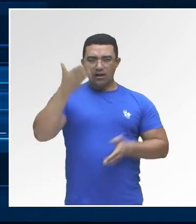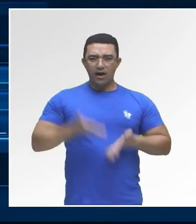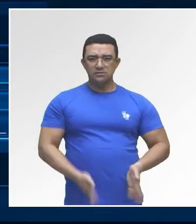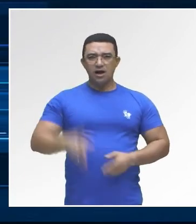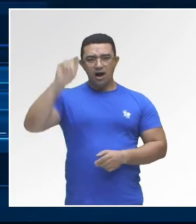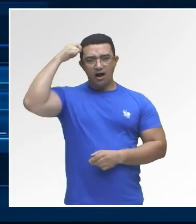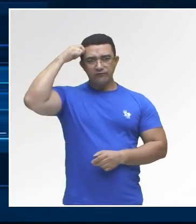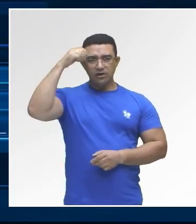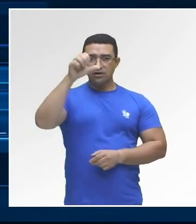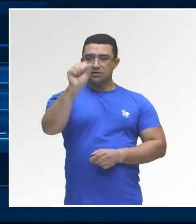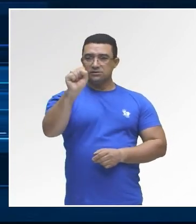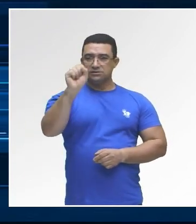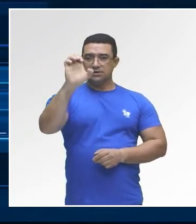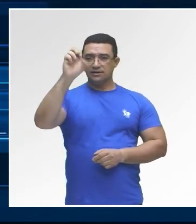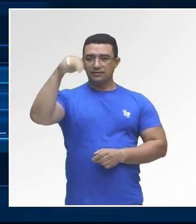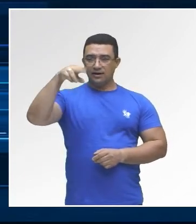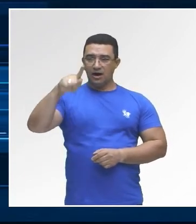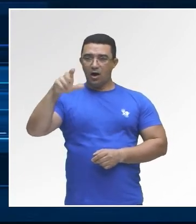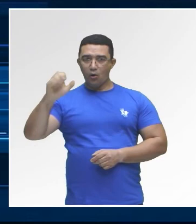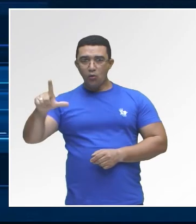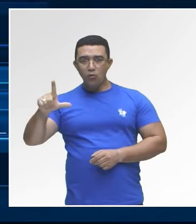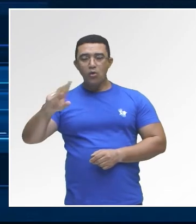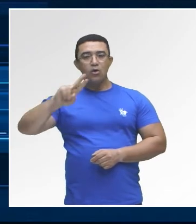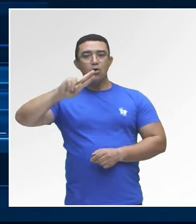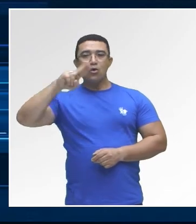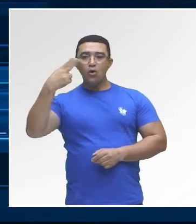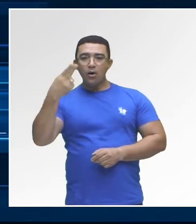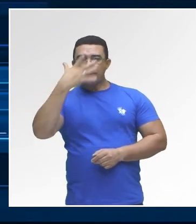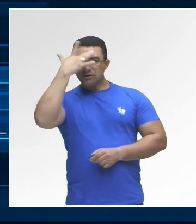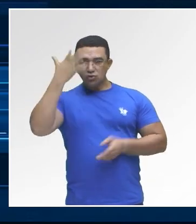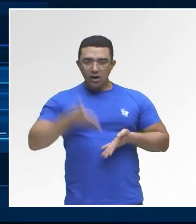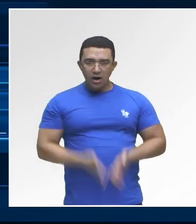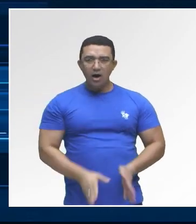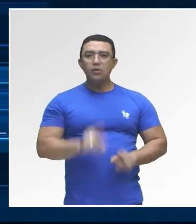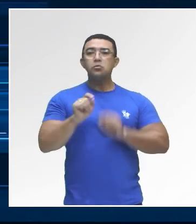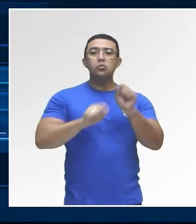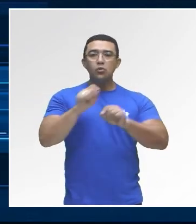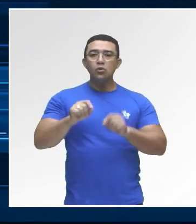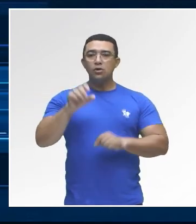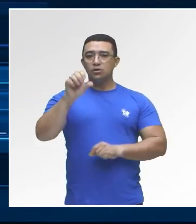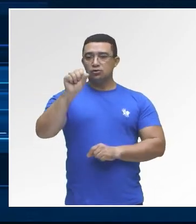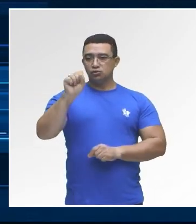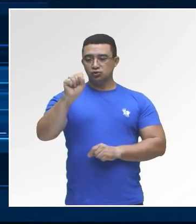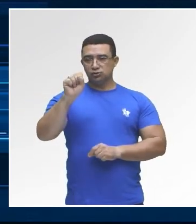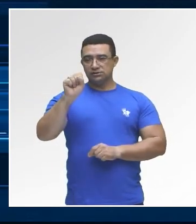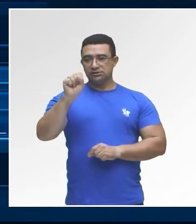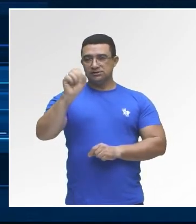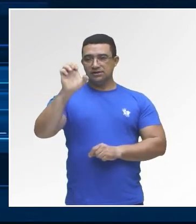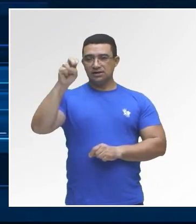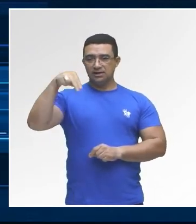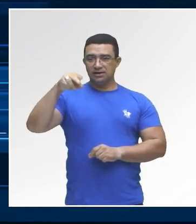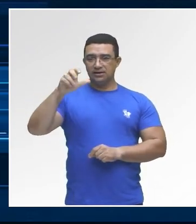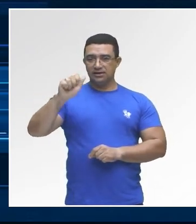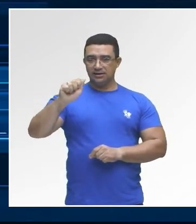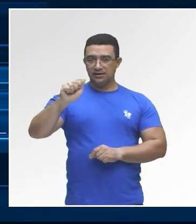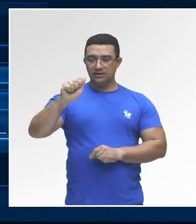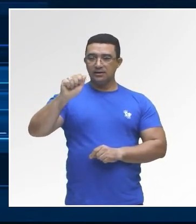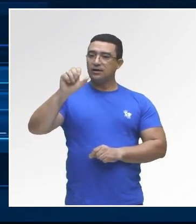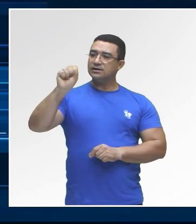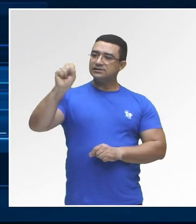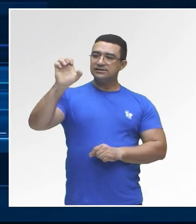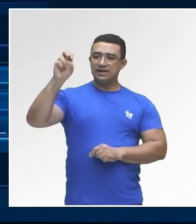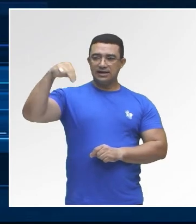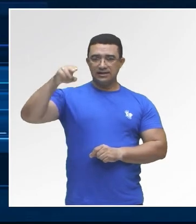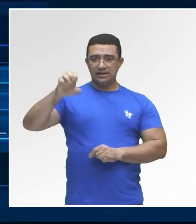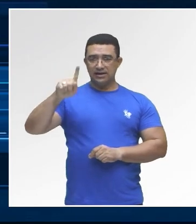certo? Senegalês, ou com a terminação ish, Sweden, que é a Suécia,